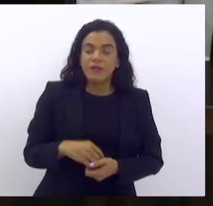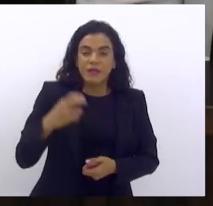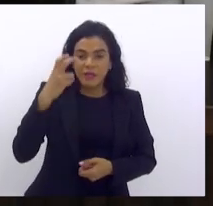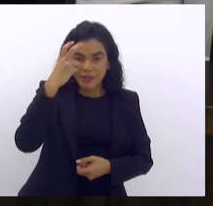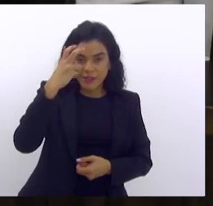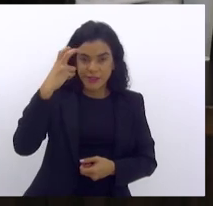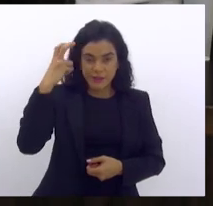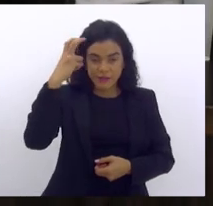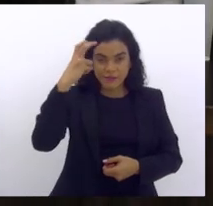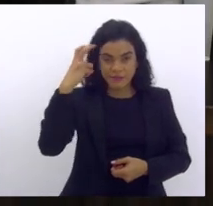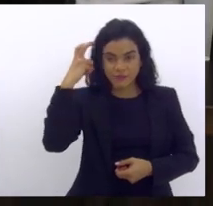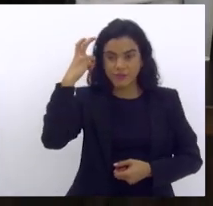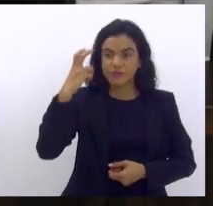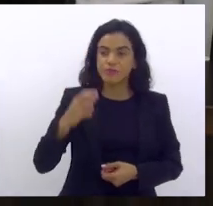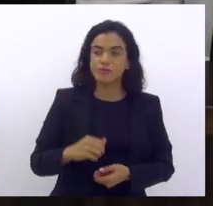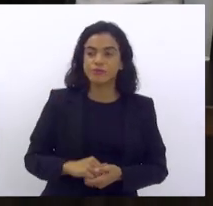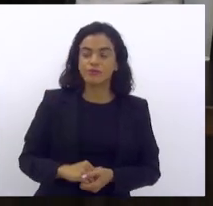Lima,